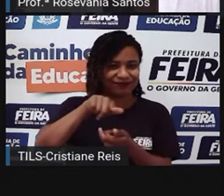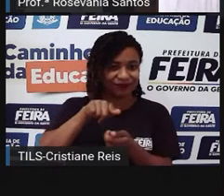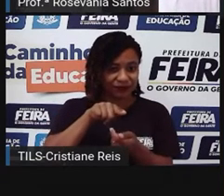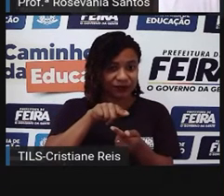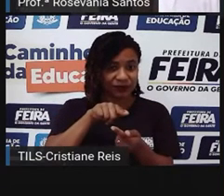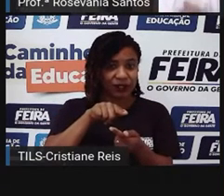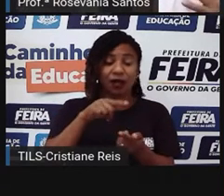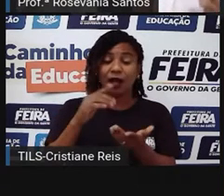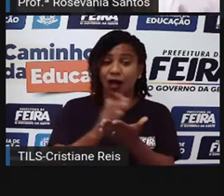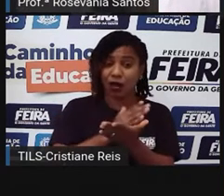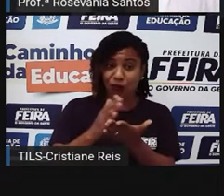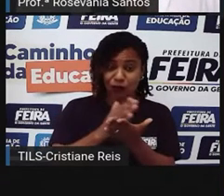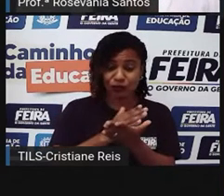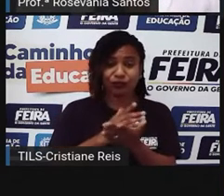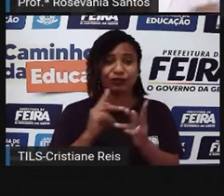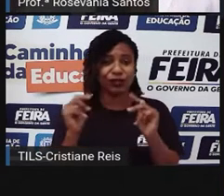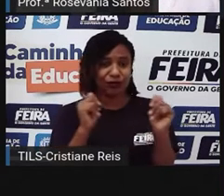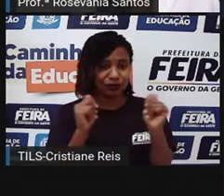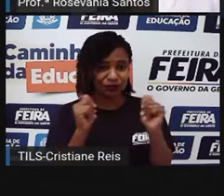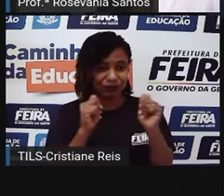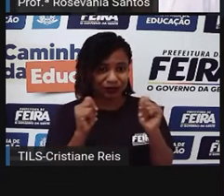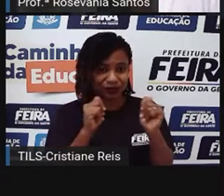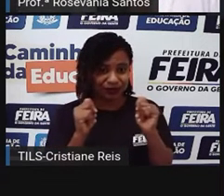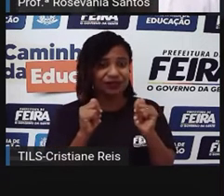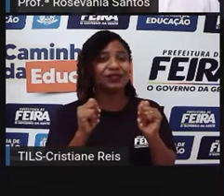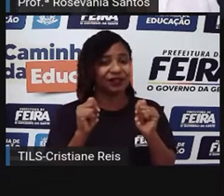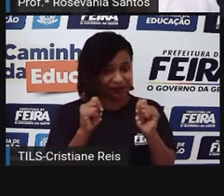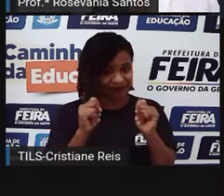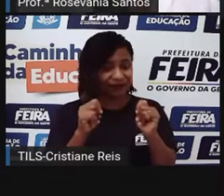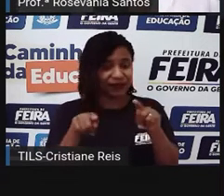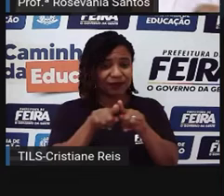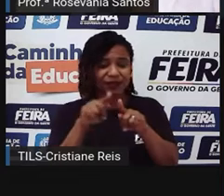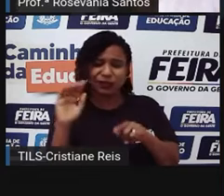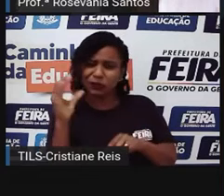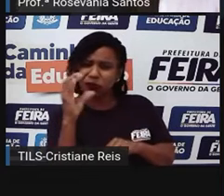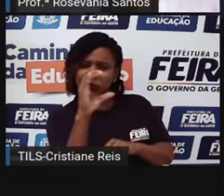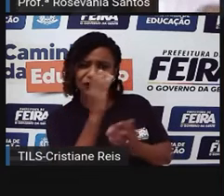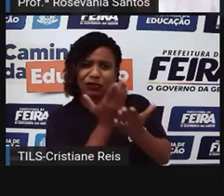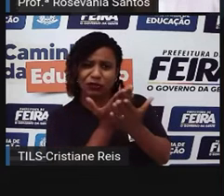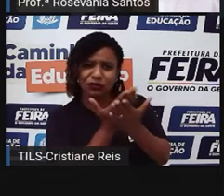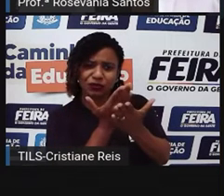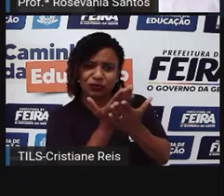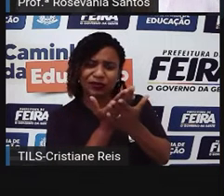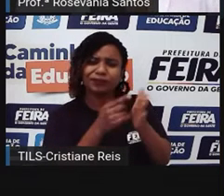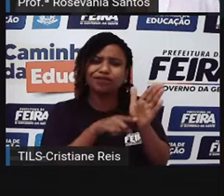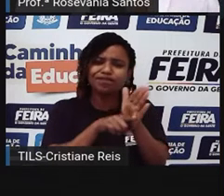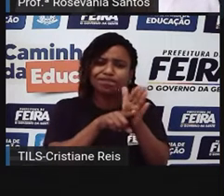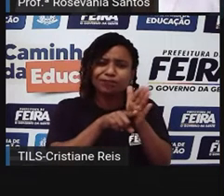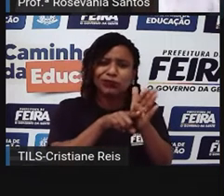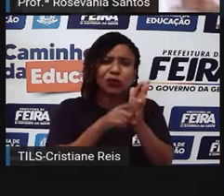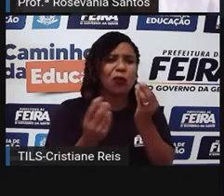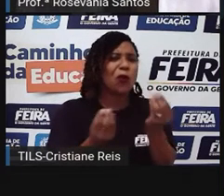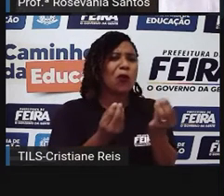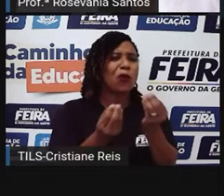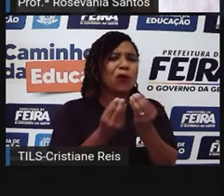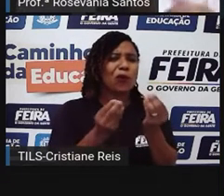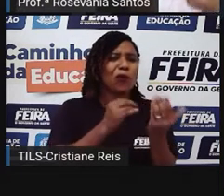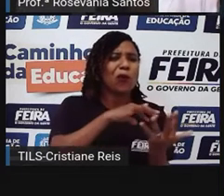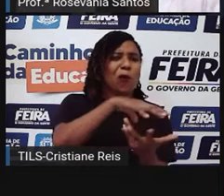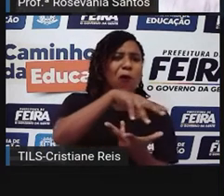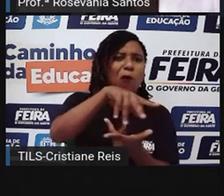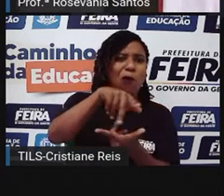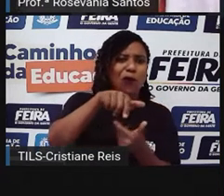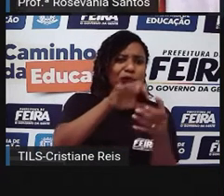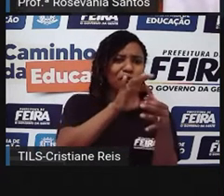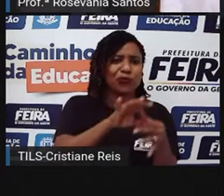estudam esse assunto, eles não entram muito bem em consenso sobre a origem disso, né? Alguns colocam que